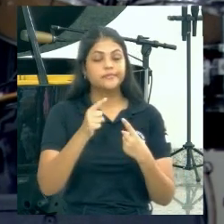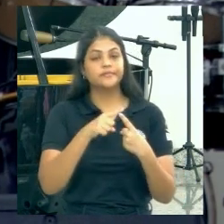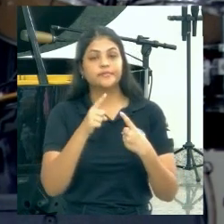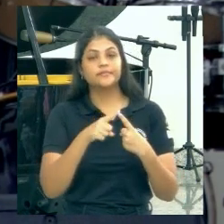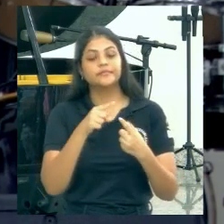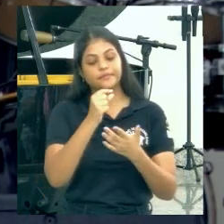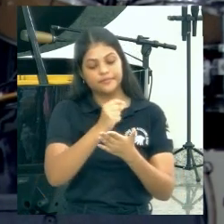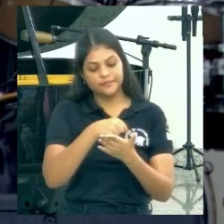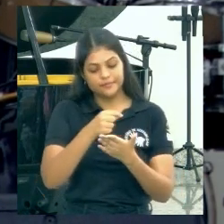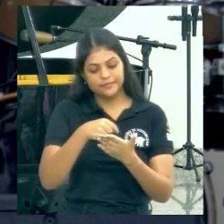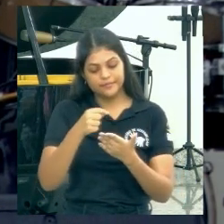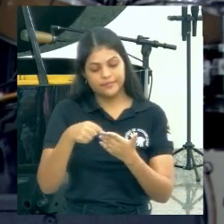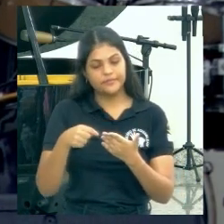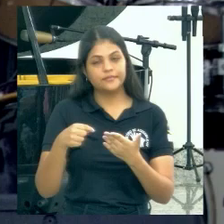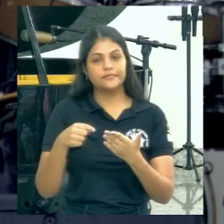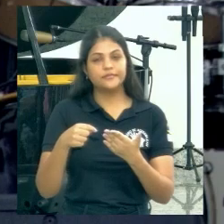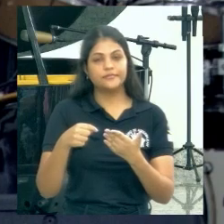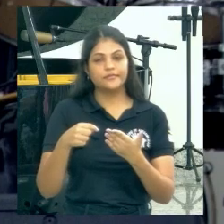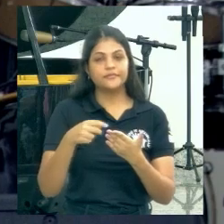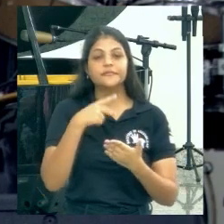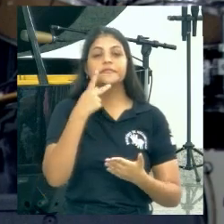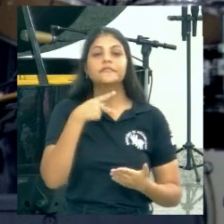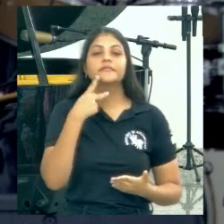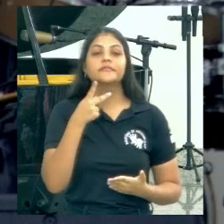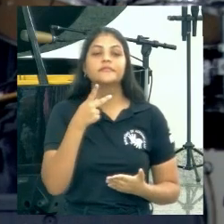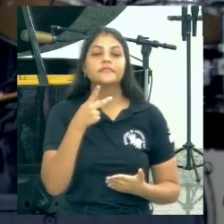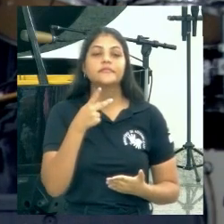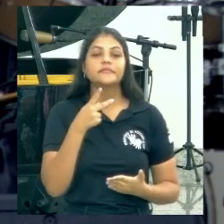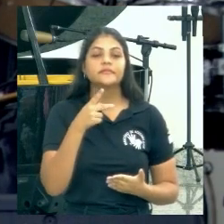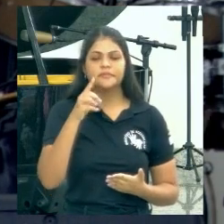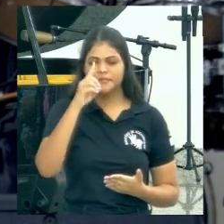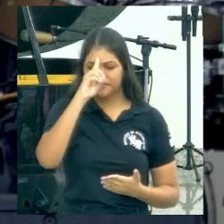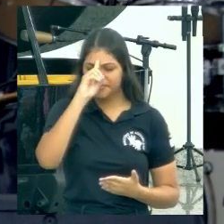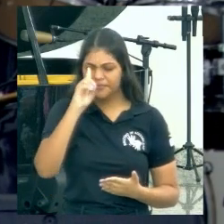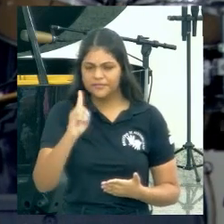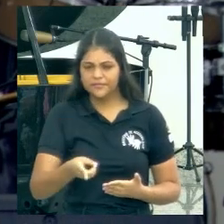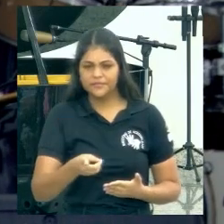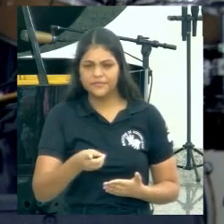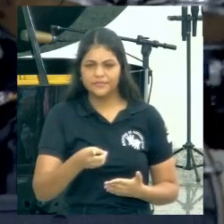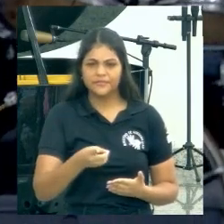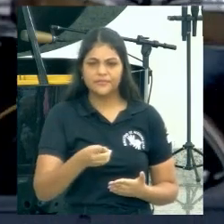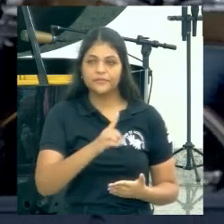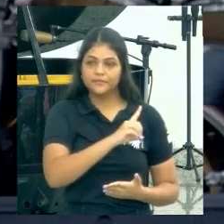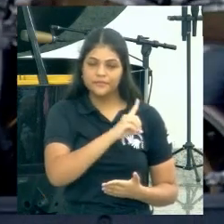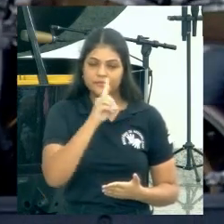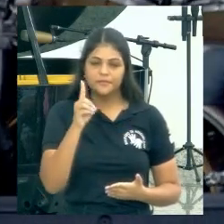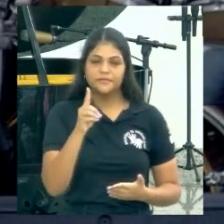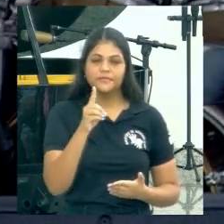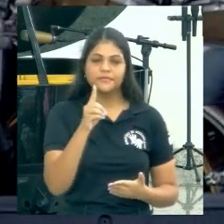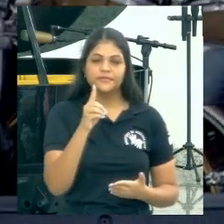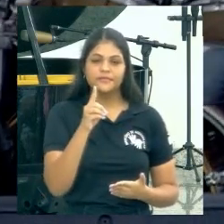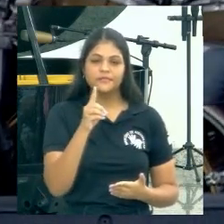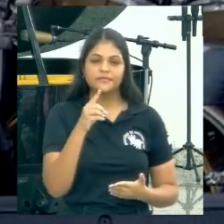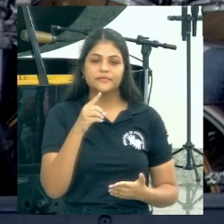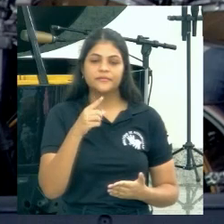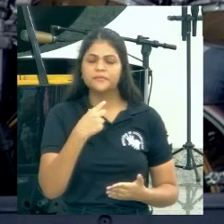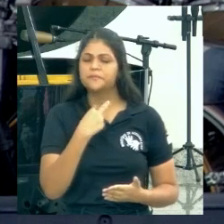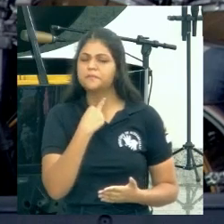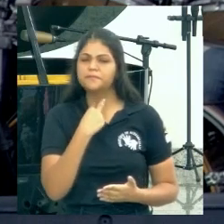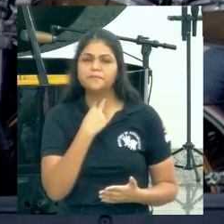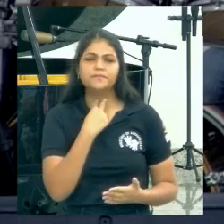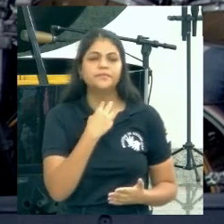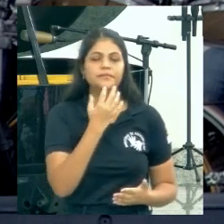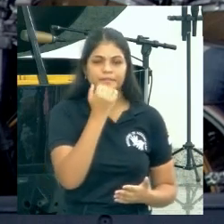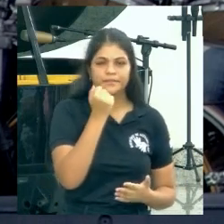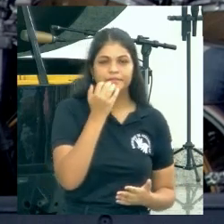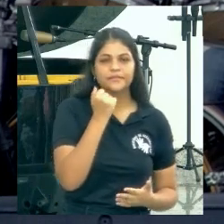escrita dizendo assim: decretem um dia de jejum e ponham Nabote sentado num